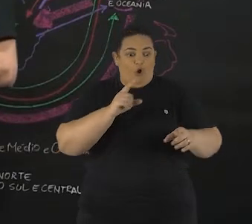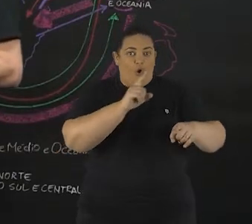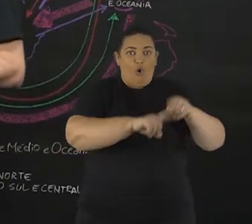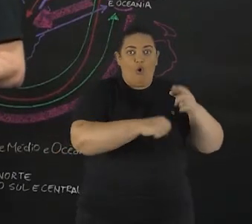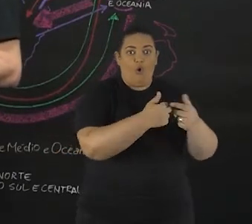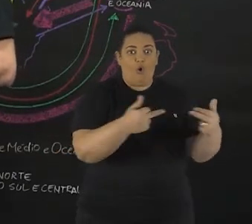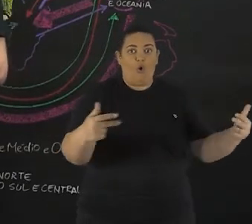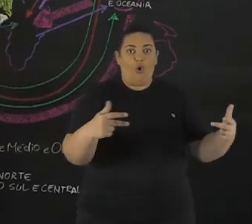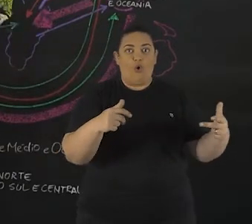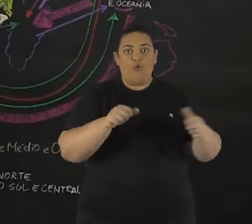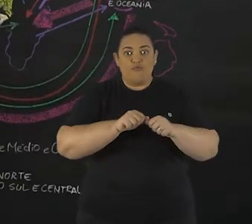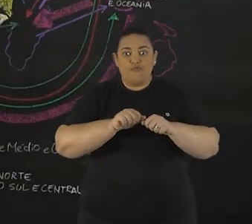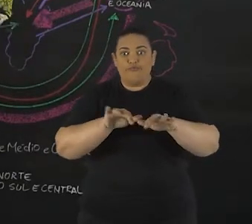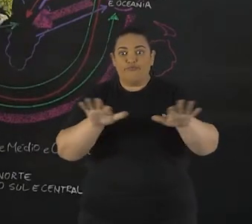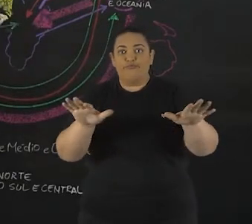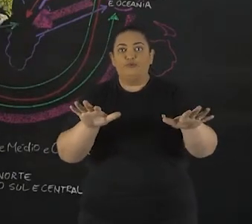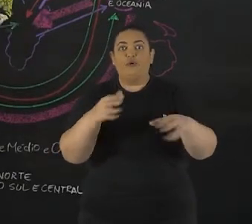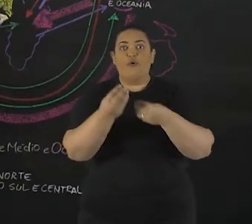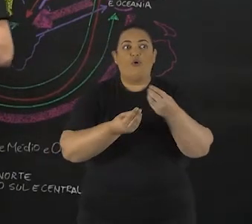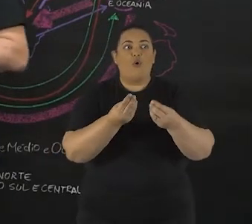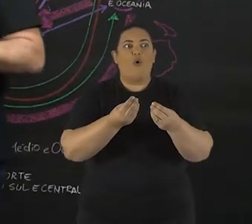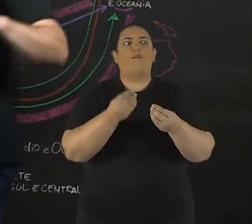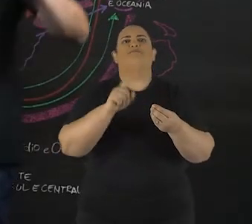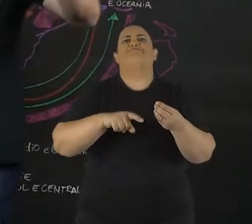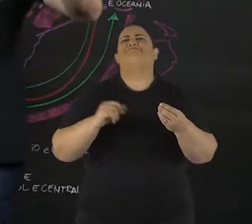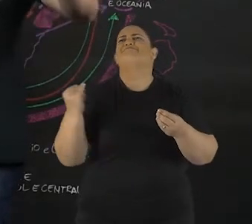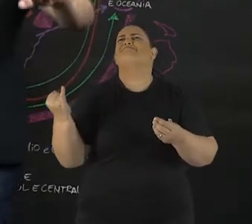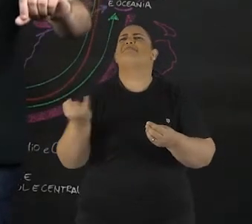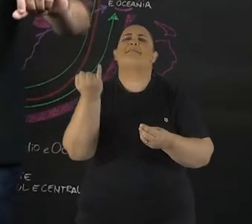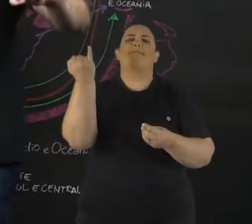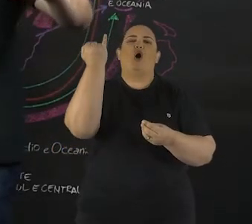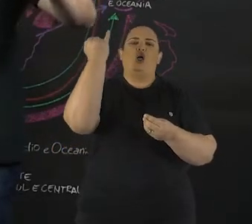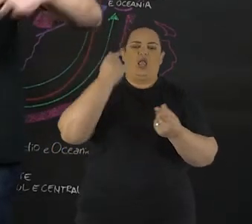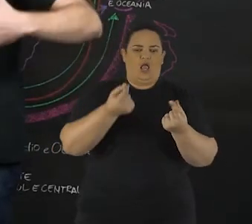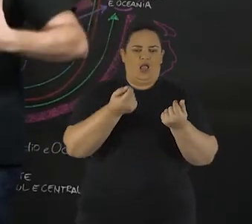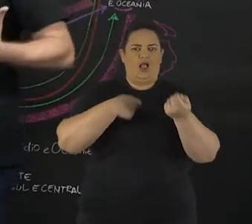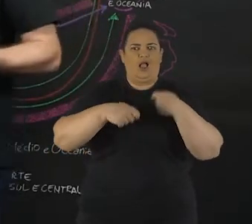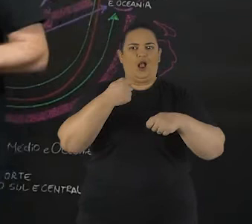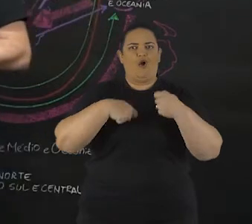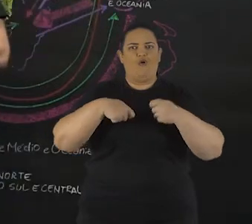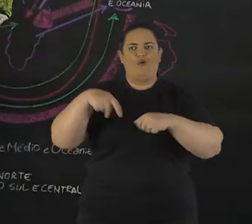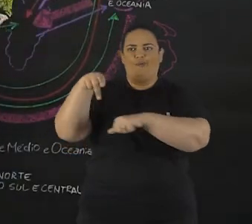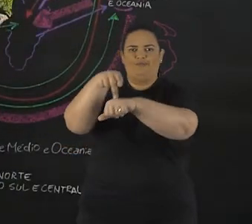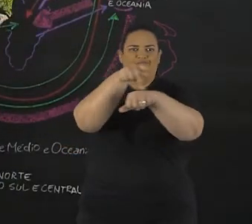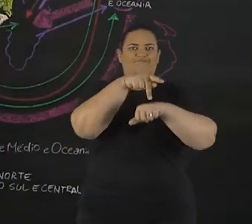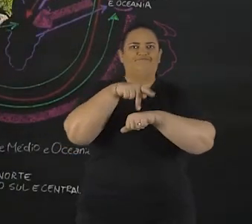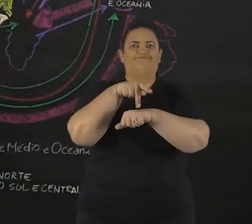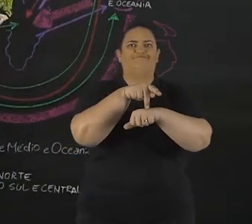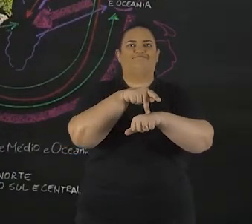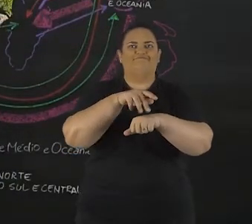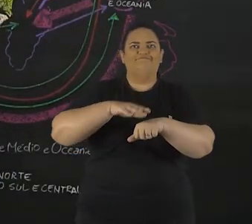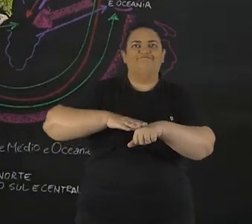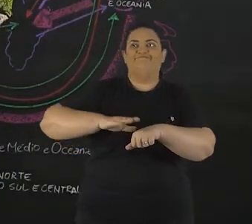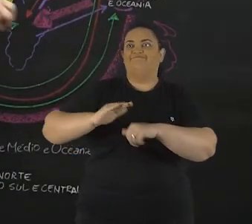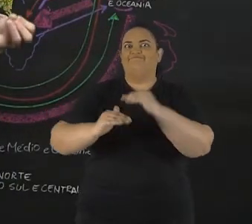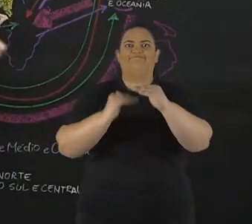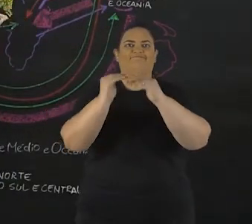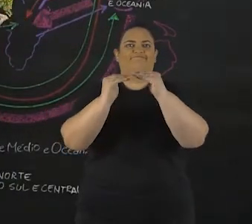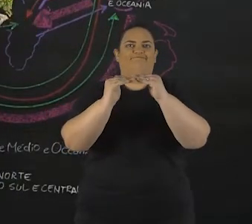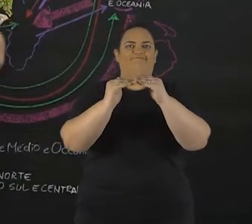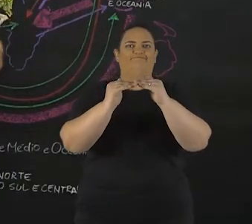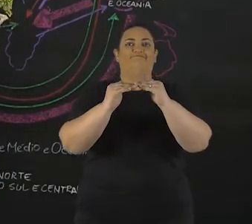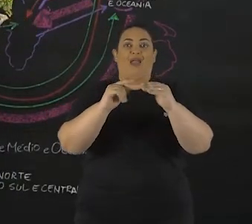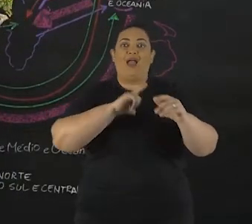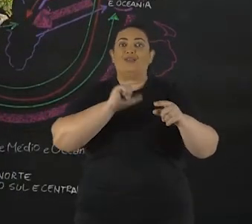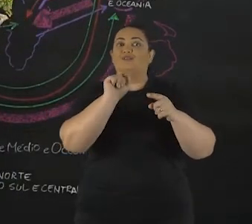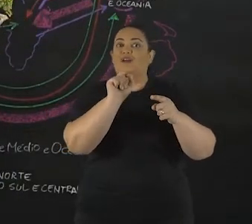de mercadorias, além de gerarem riqueza, são importantes para o crescimento econômico dos países, pois é através da importação e da exportação